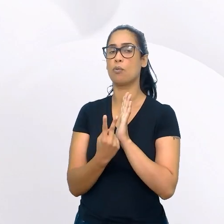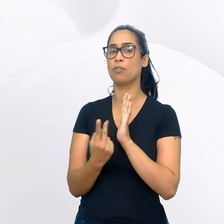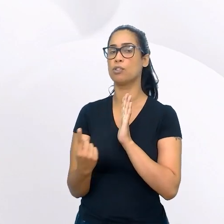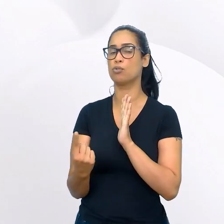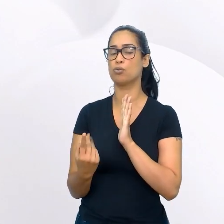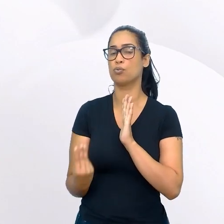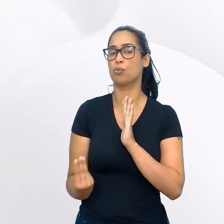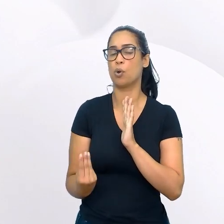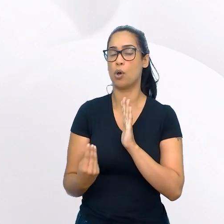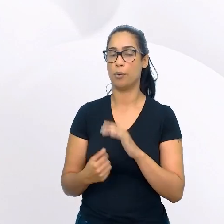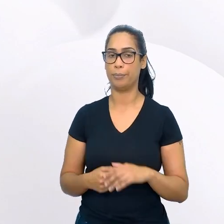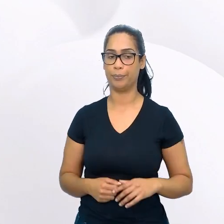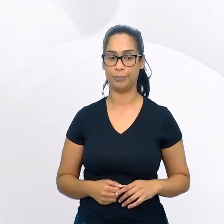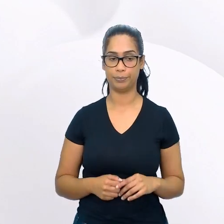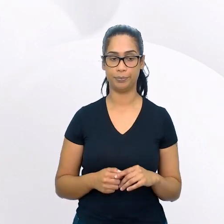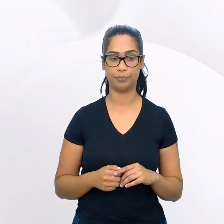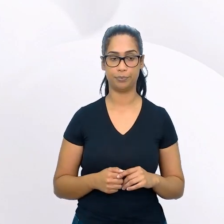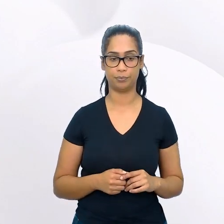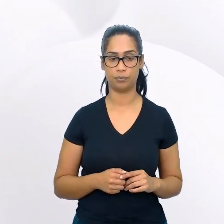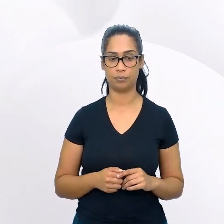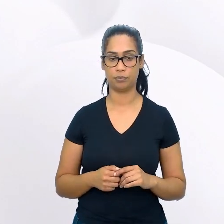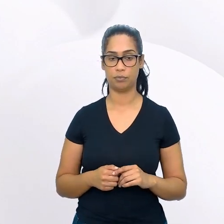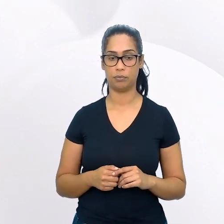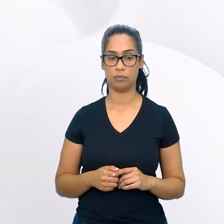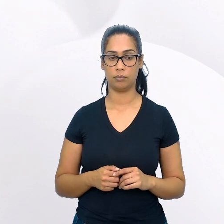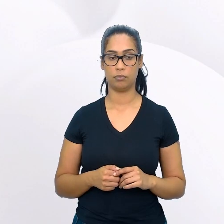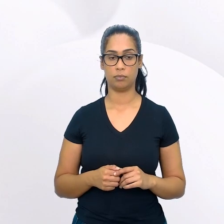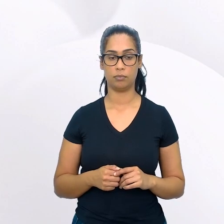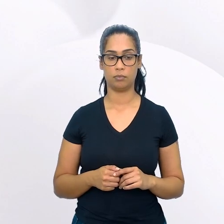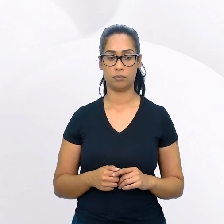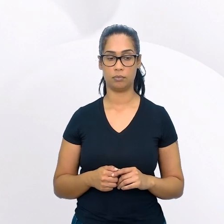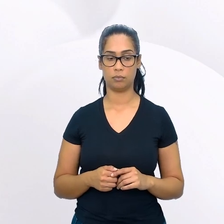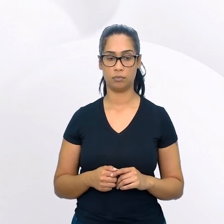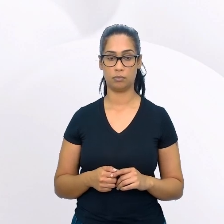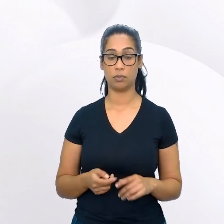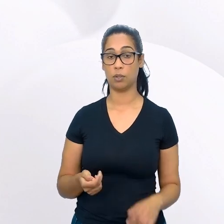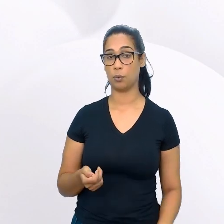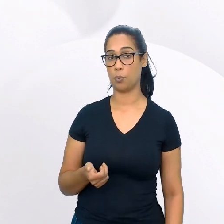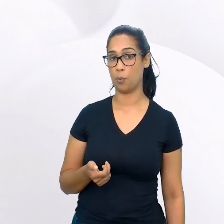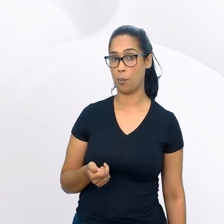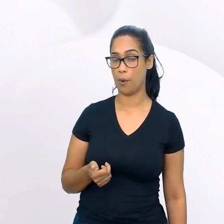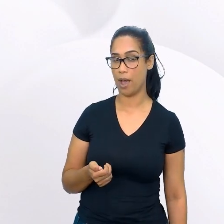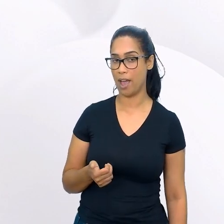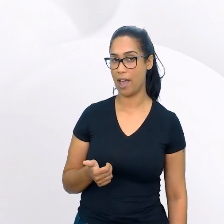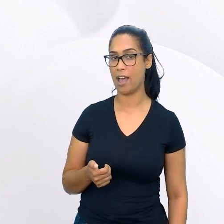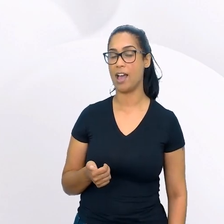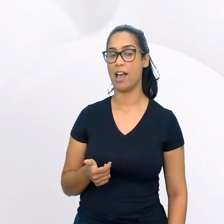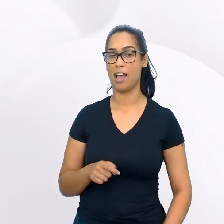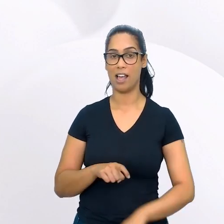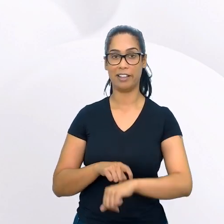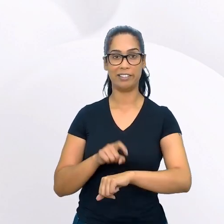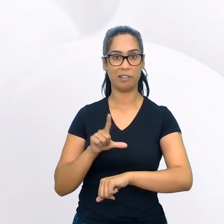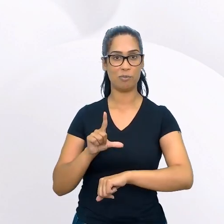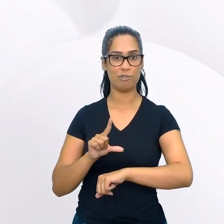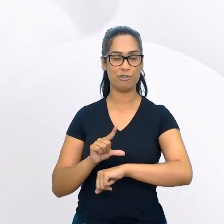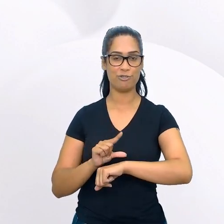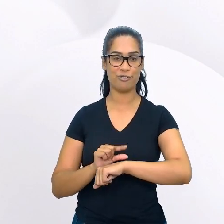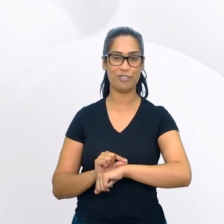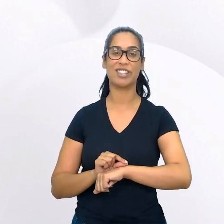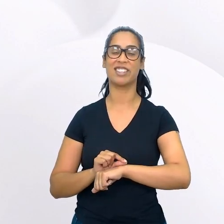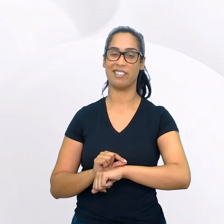E aí assim fica já estamos quase quase próximo ao finalzinho da nossa TPC